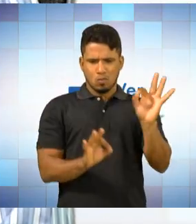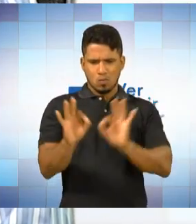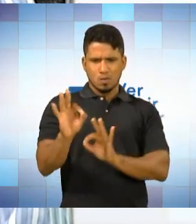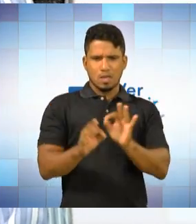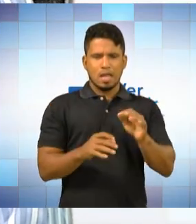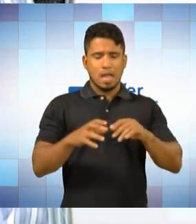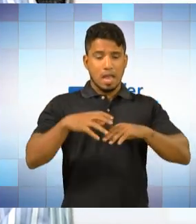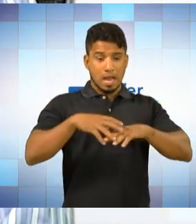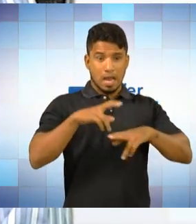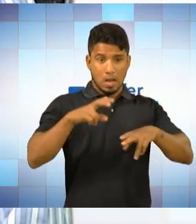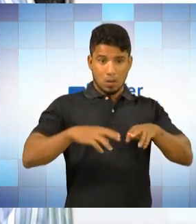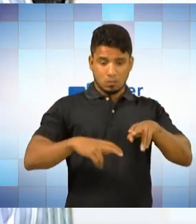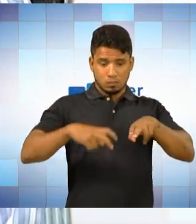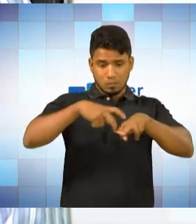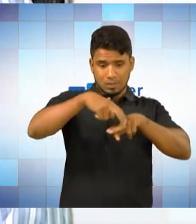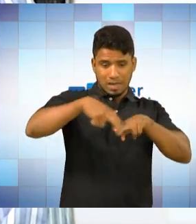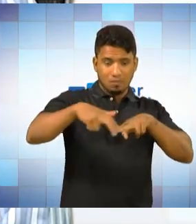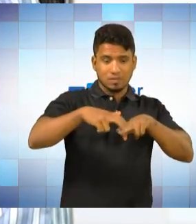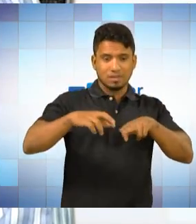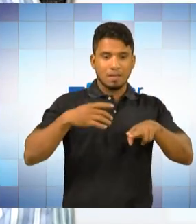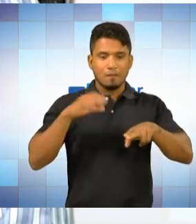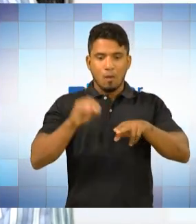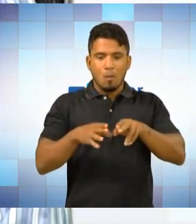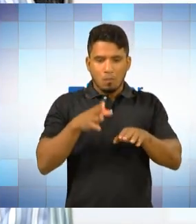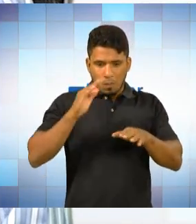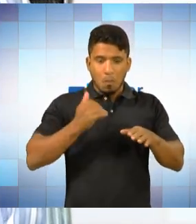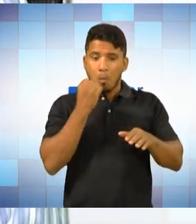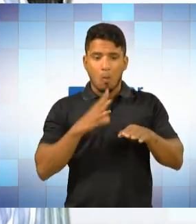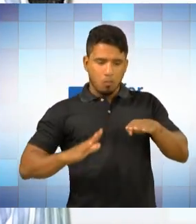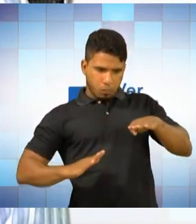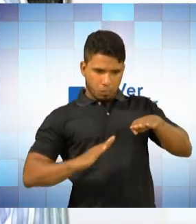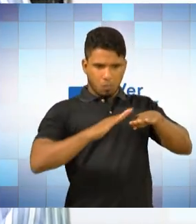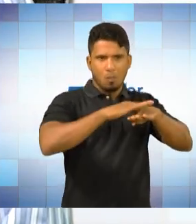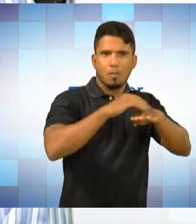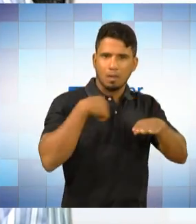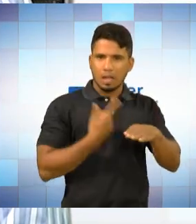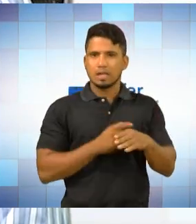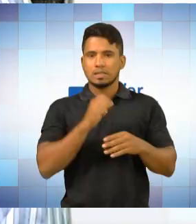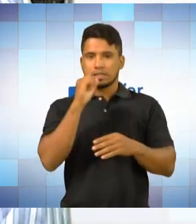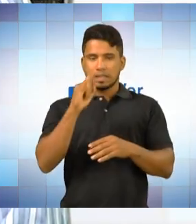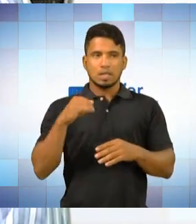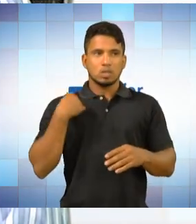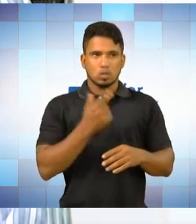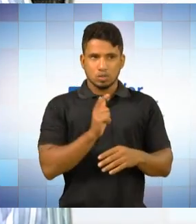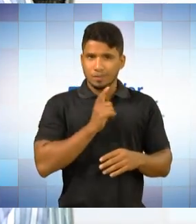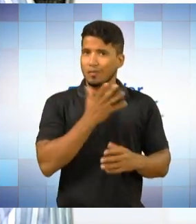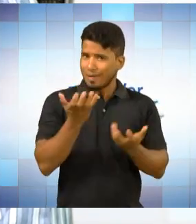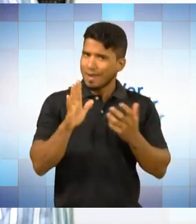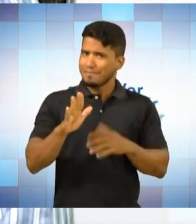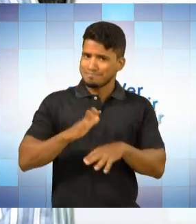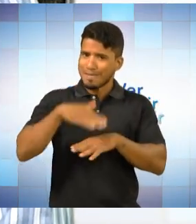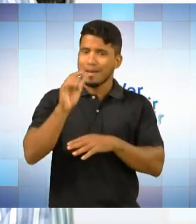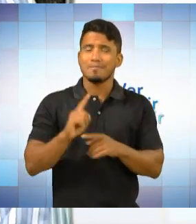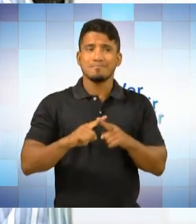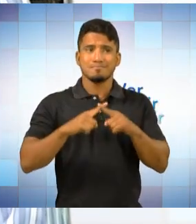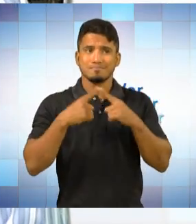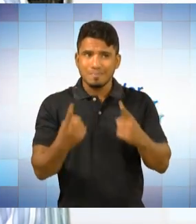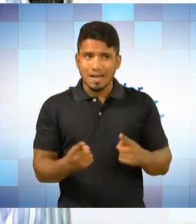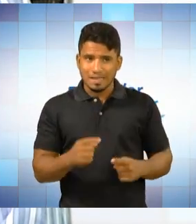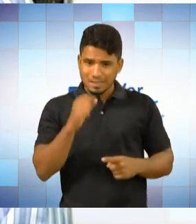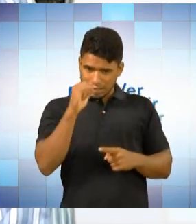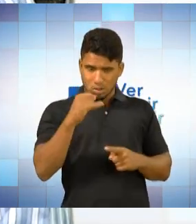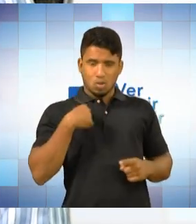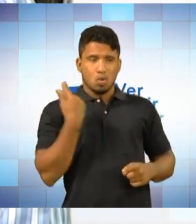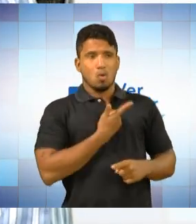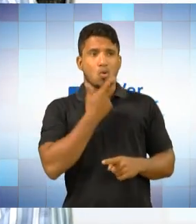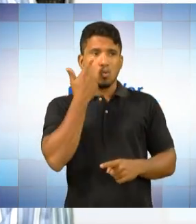as calçadas desobstruídas. Se nós tivermos isto, é claro que nós queremos muito mais, mas se